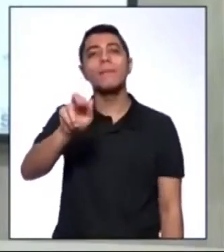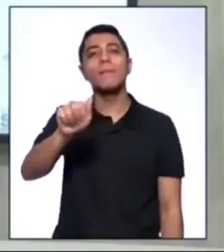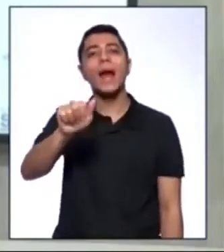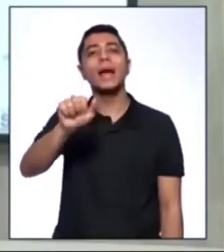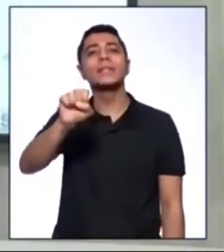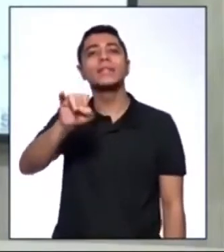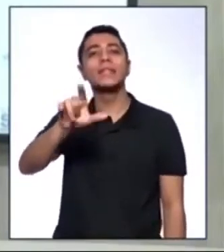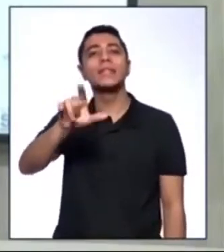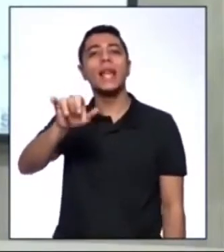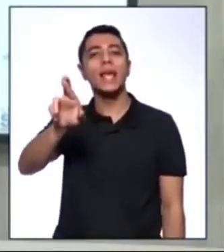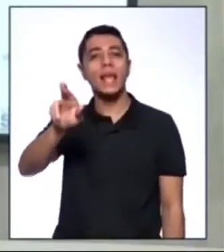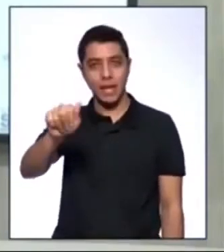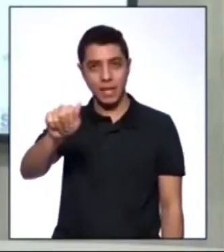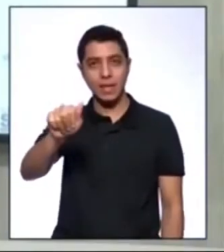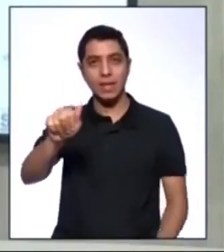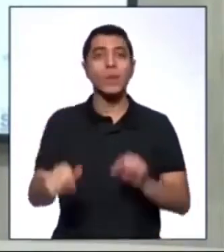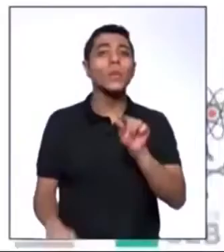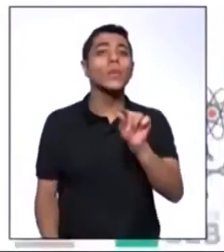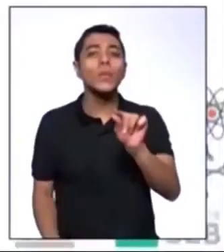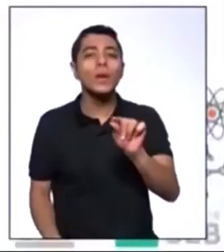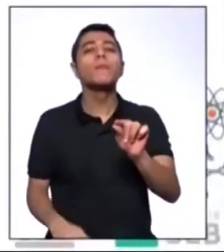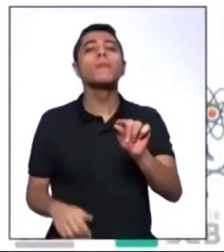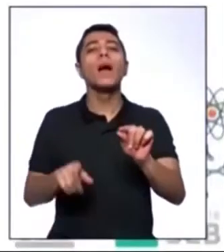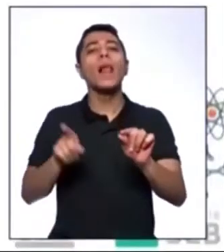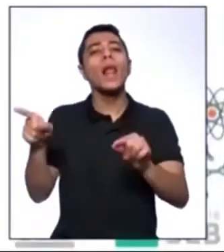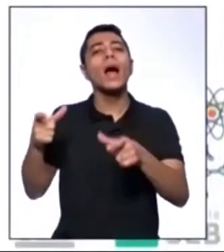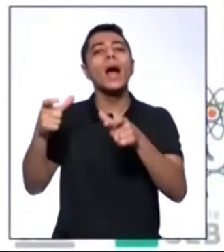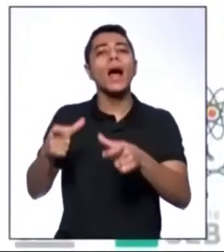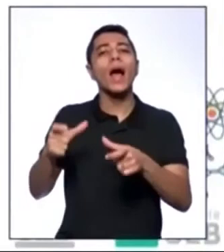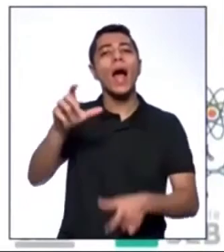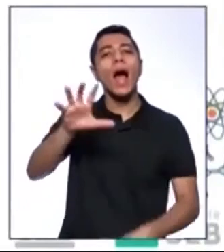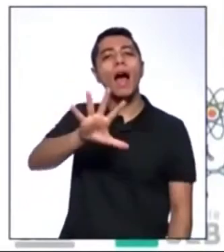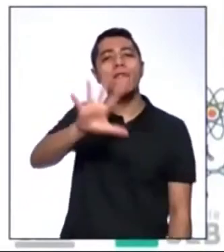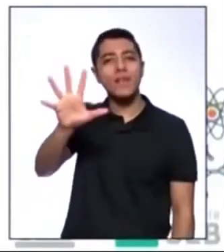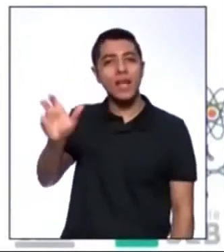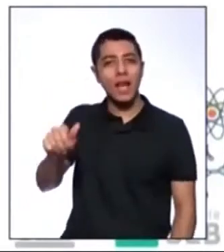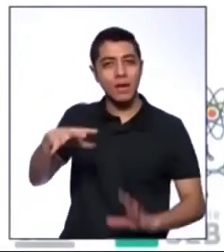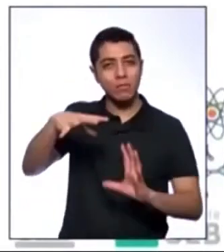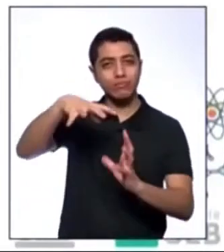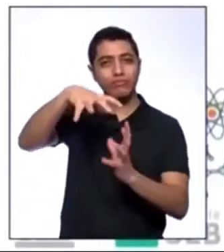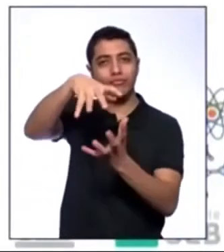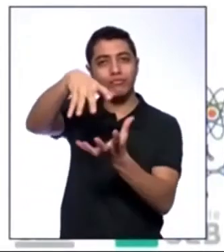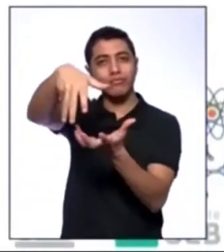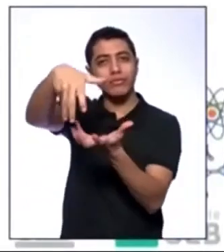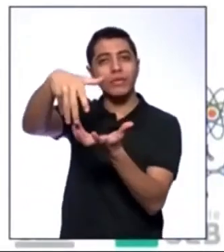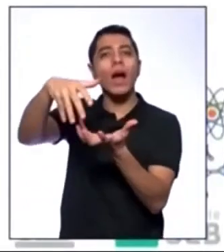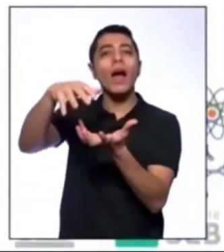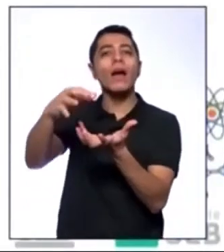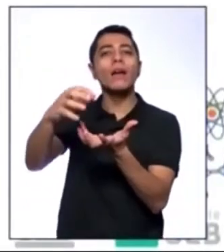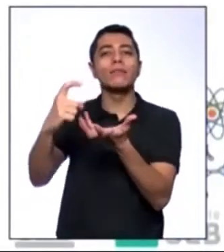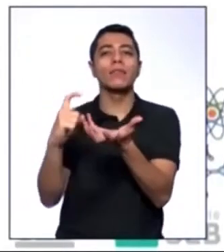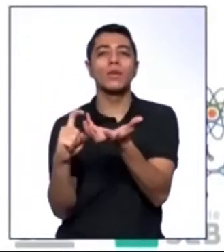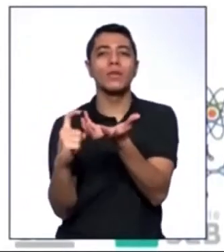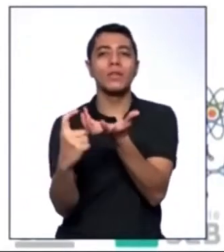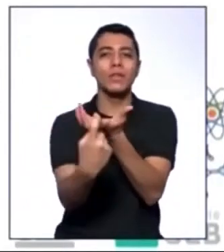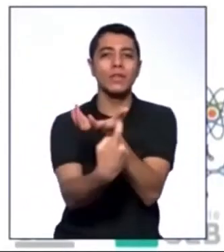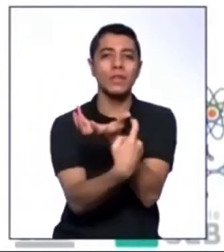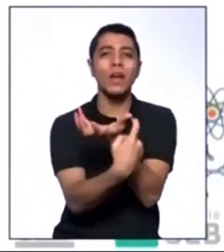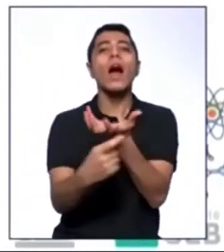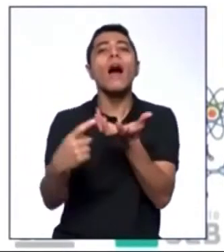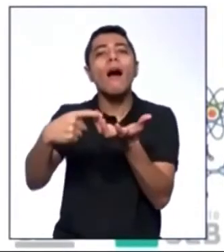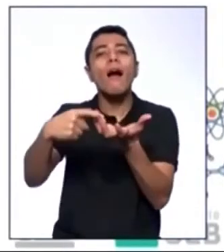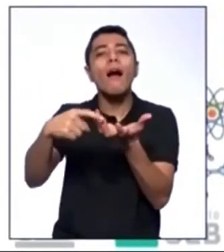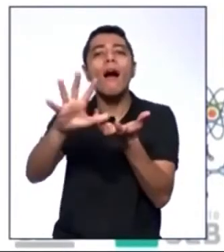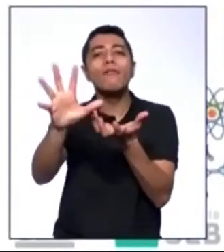região equatorial da África. Logo, galera, a região equatorial é quente. Então, eu tenho duas correntes tangenciando. A corrente do